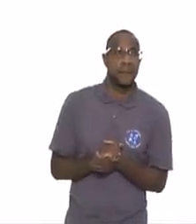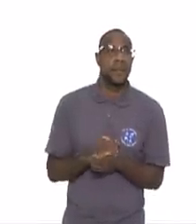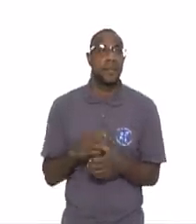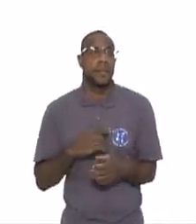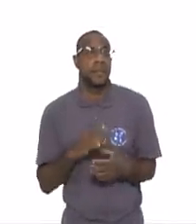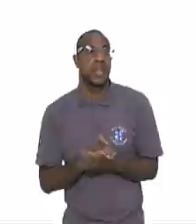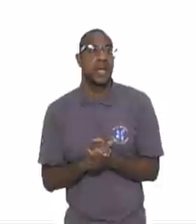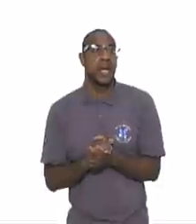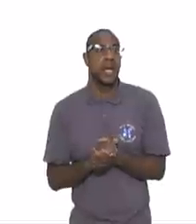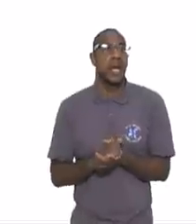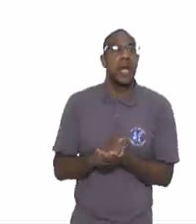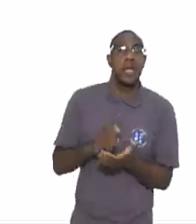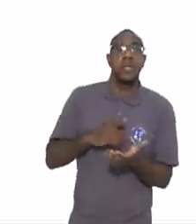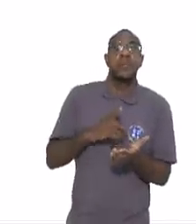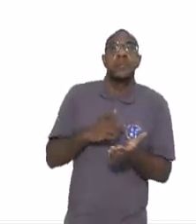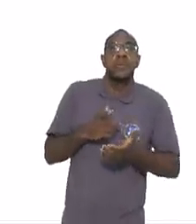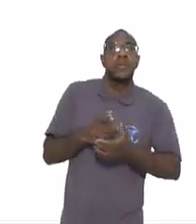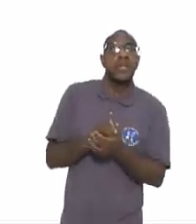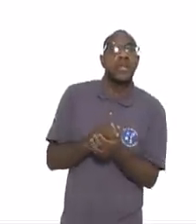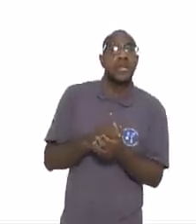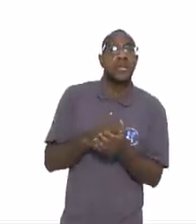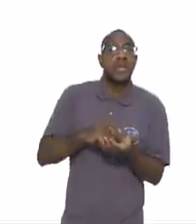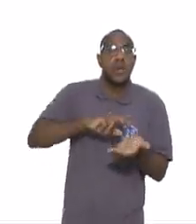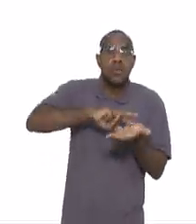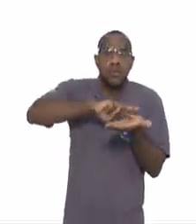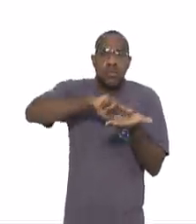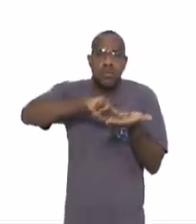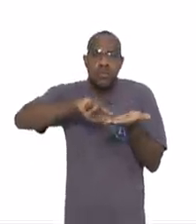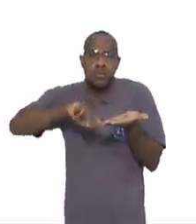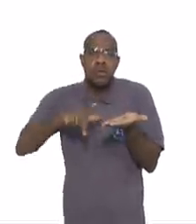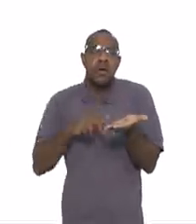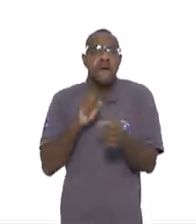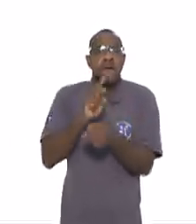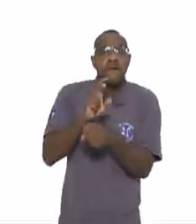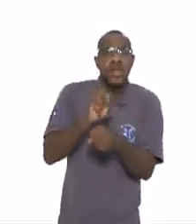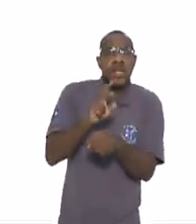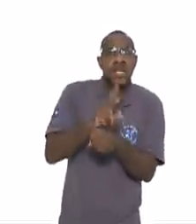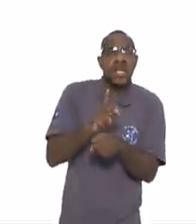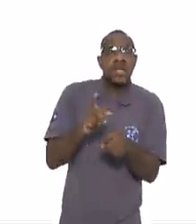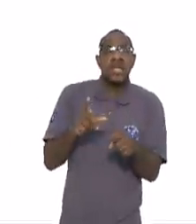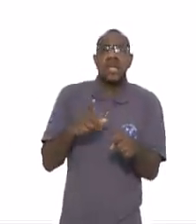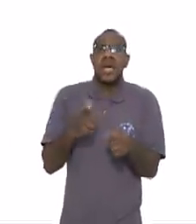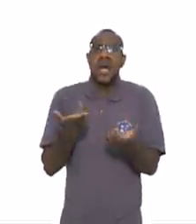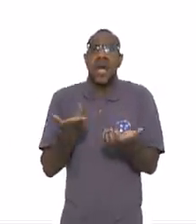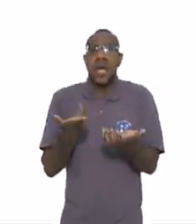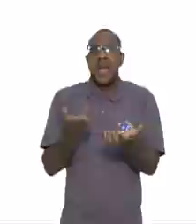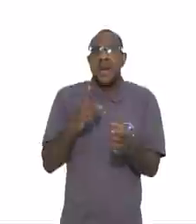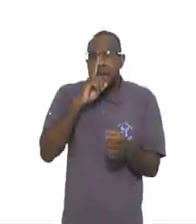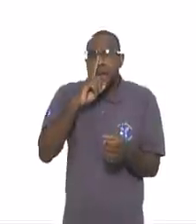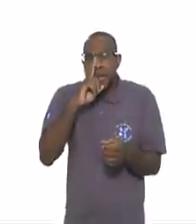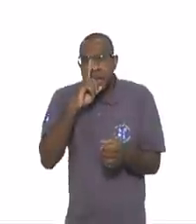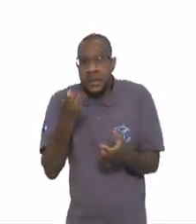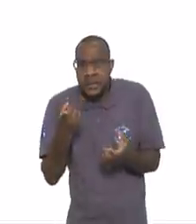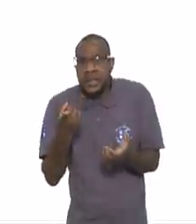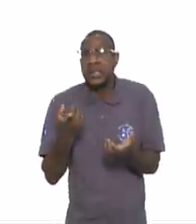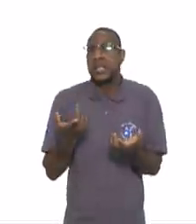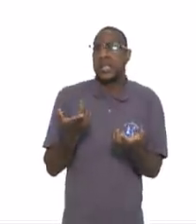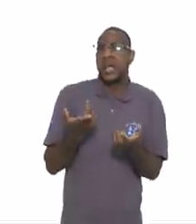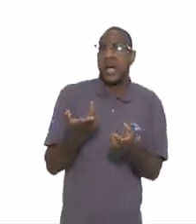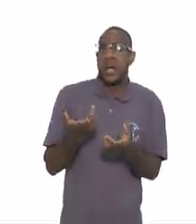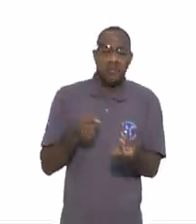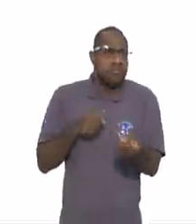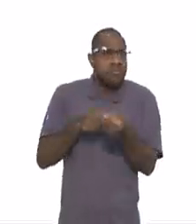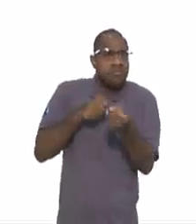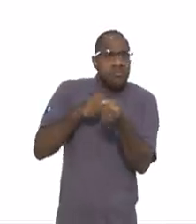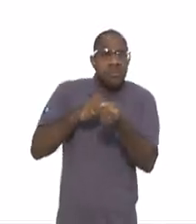contaminantes ambientais altamente tóxicos aos seres vivos e geralmente com grande persistência ambiental. A biorremediação de